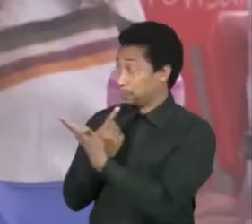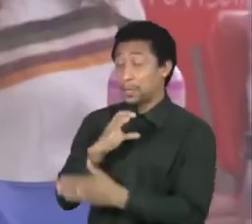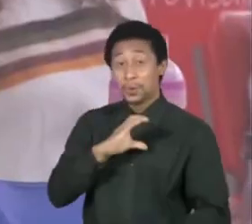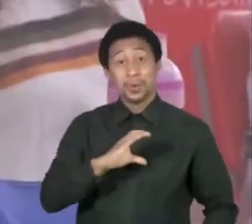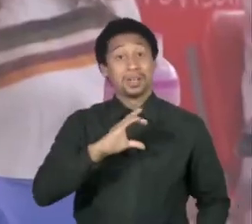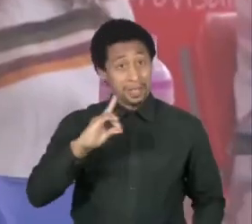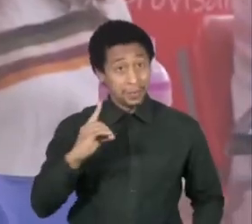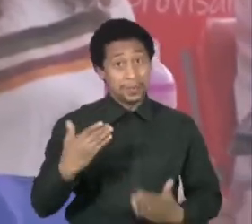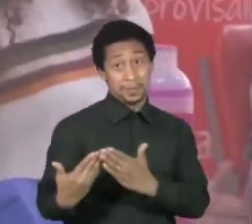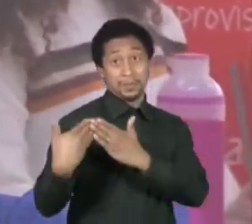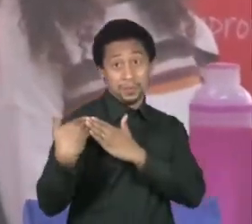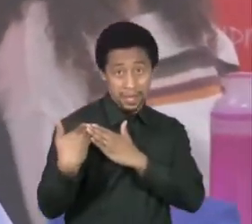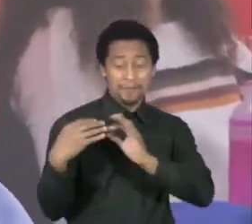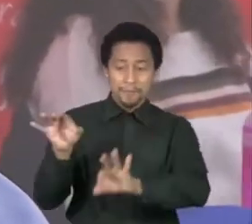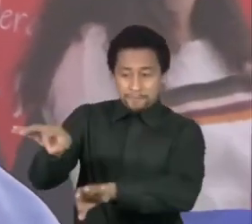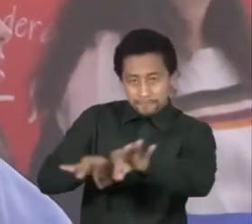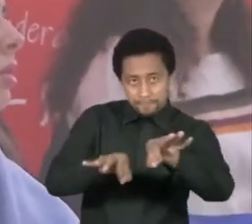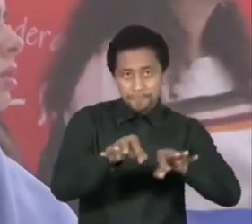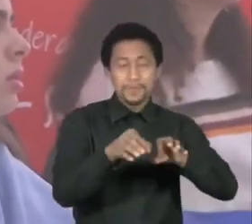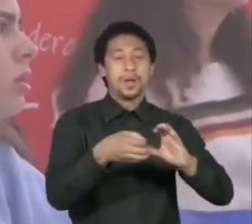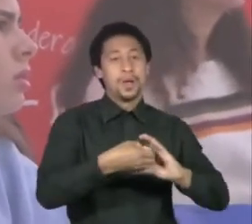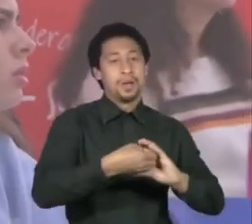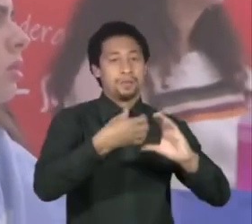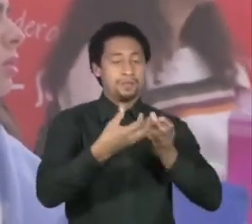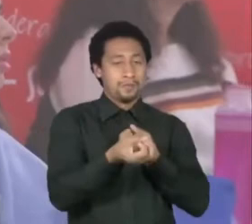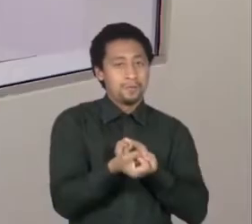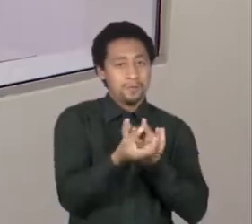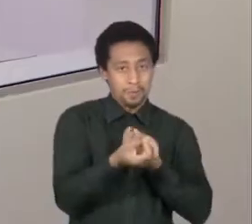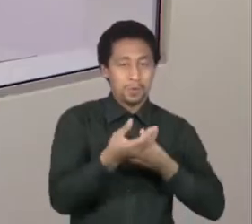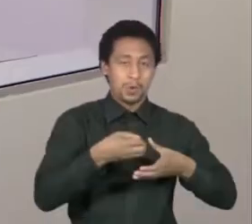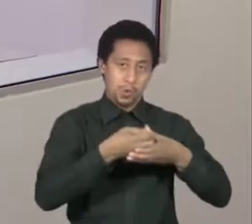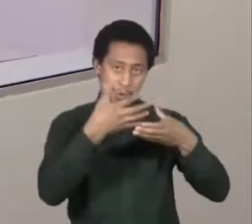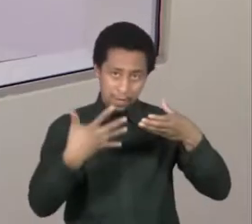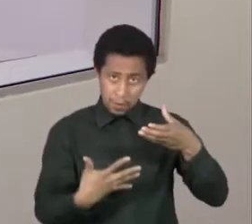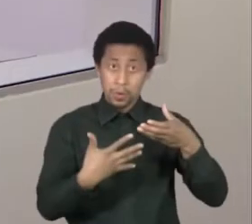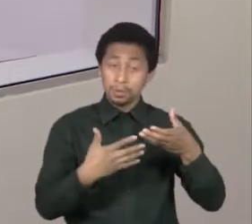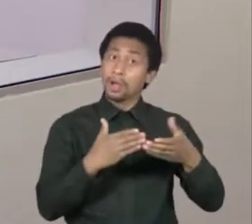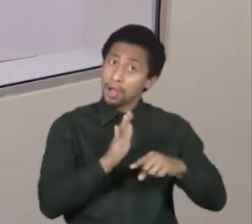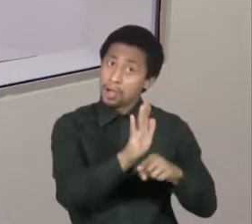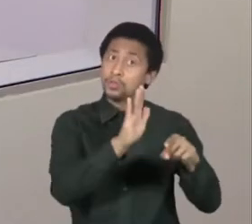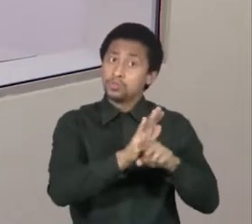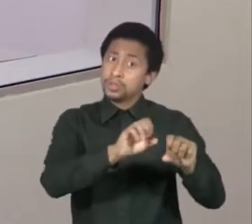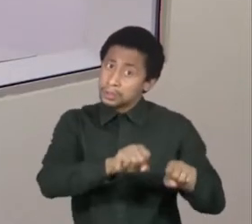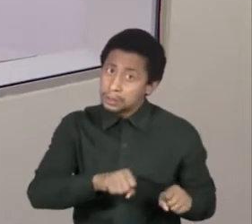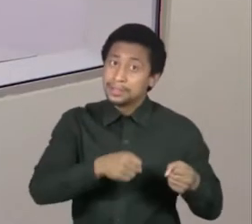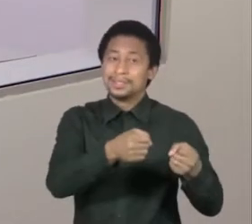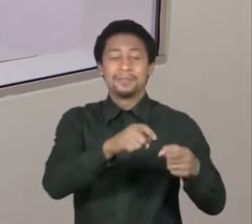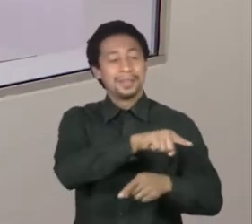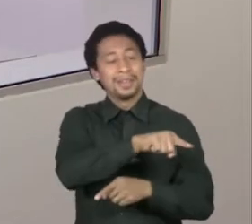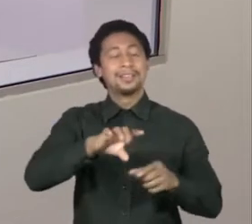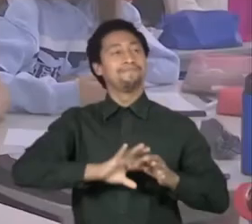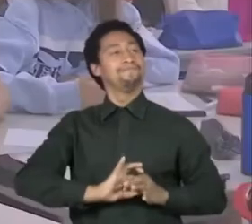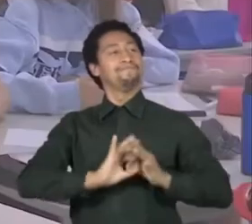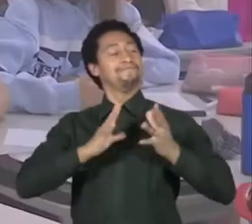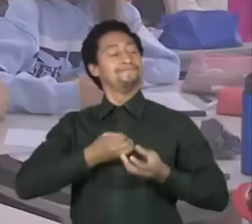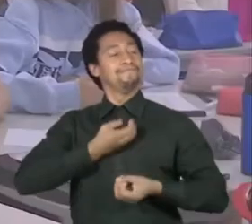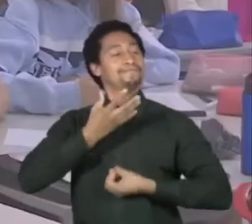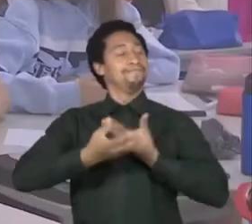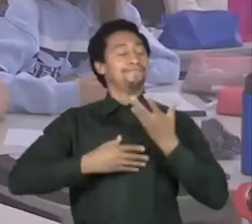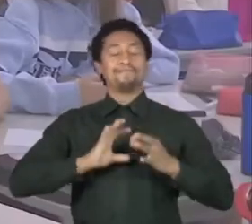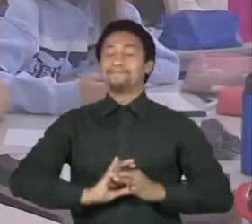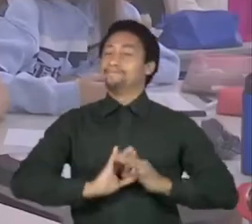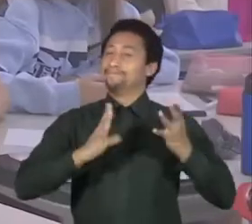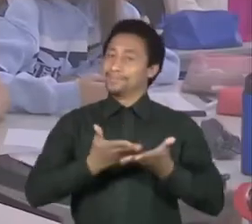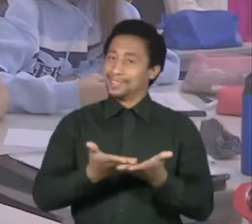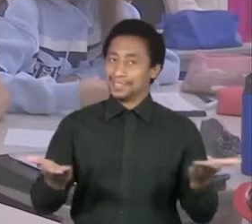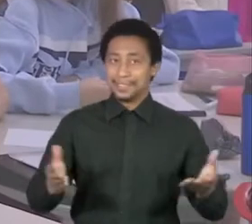Midiática diz que o retorno do conteúdo tem ajudado bastante a defender e promover a liberdade de expressão. Isso é ainda